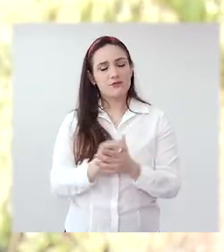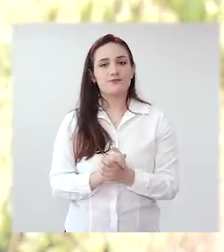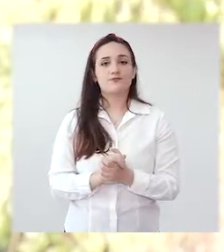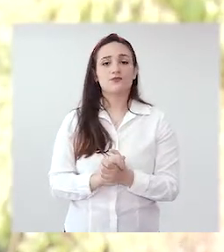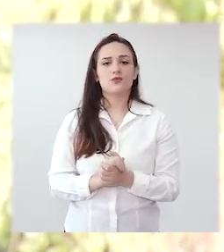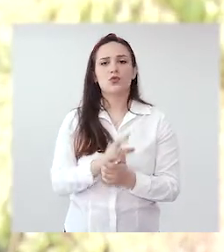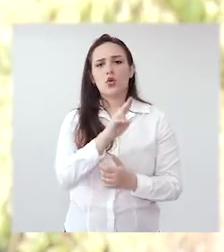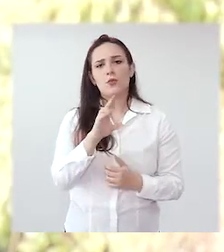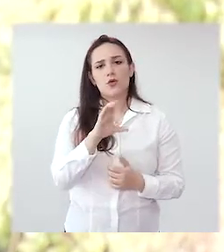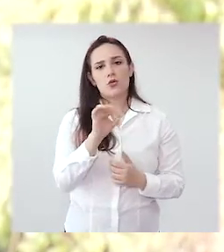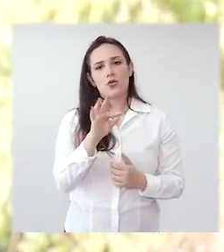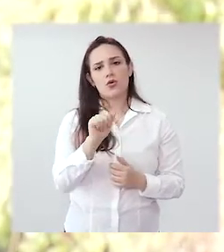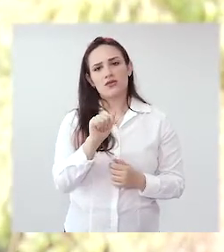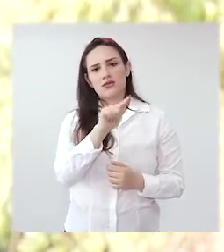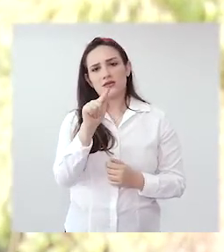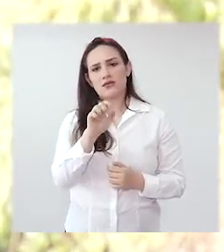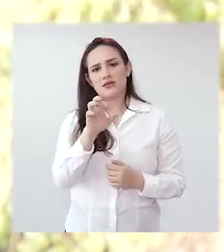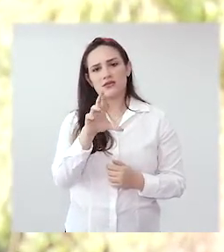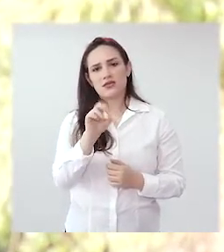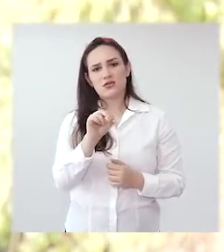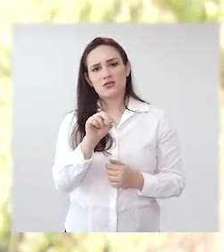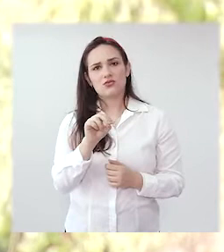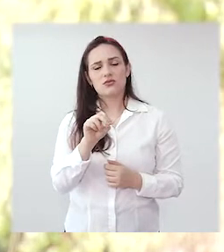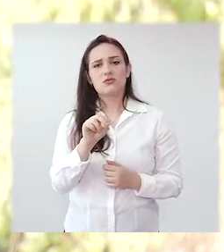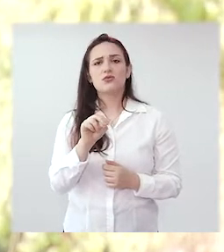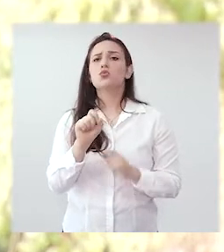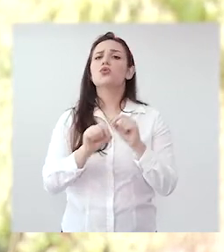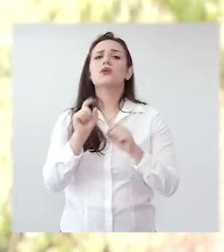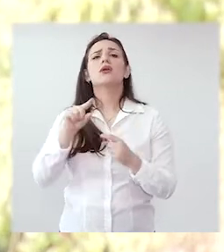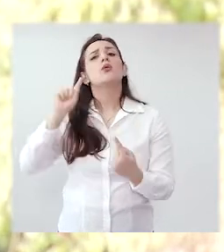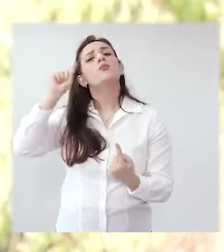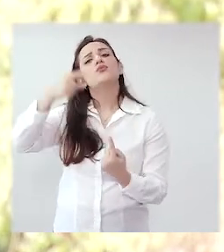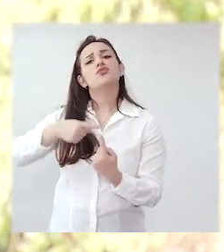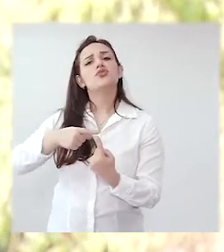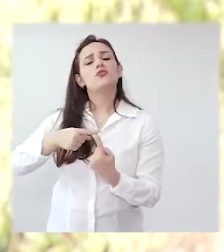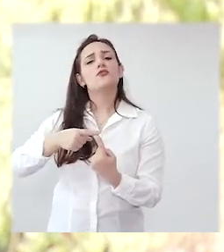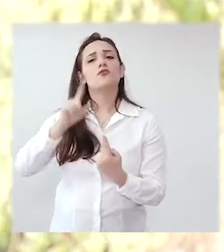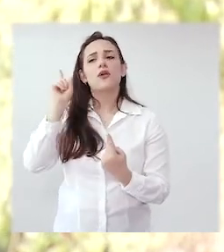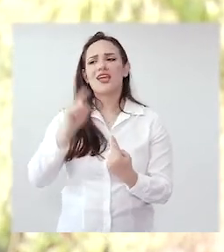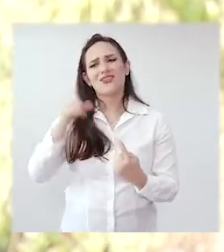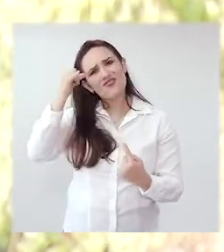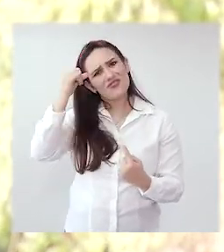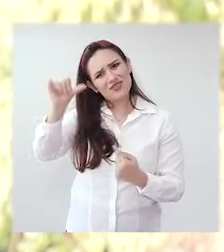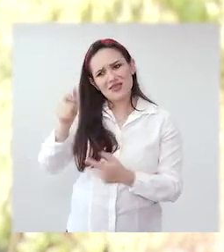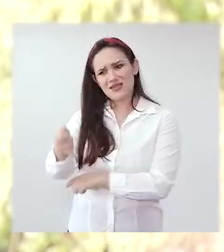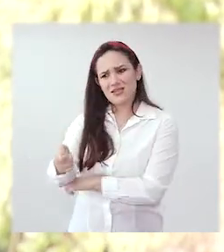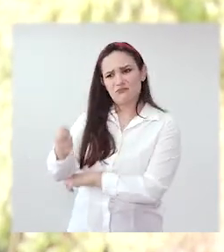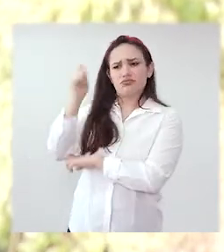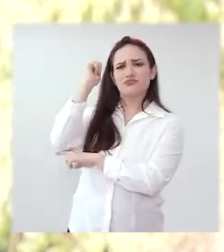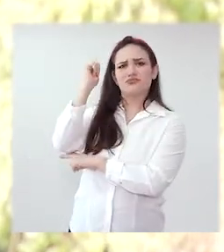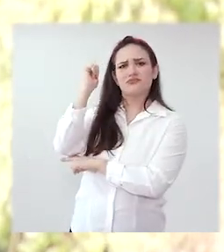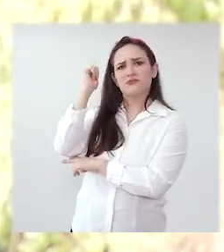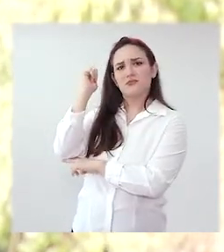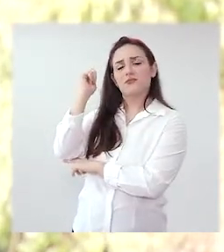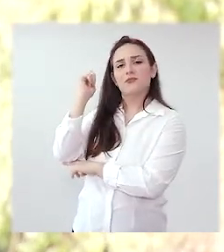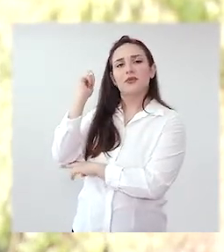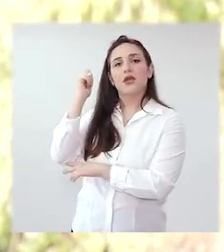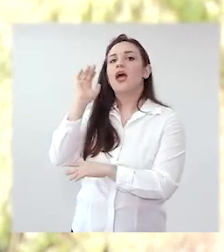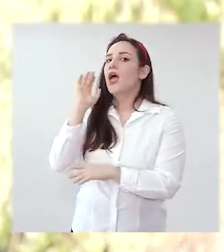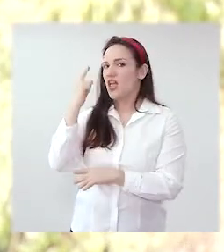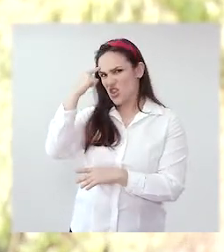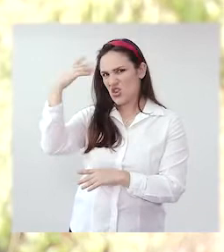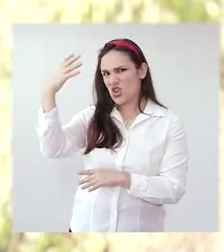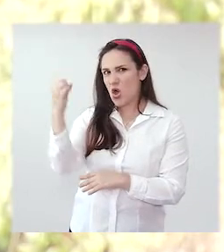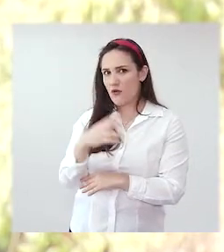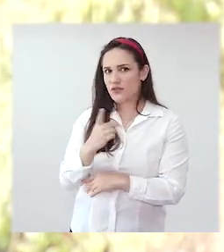estadual para buscar a recuperação dos regimes pesqueiros dos rios de Mato Grosso do Sul. A ideia não é nova e já praticada